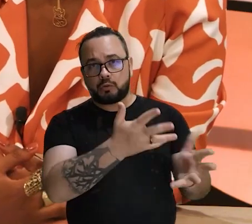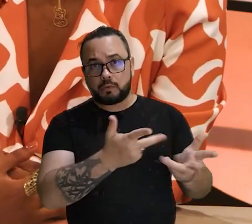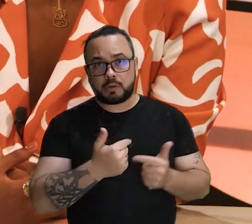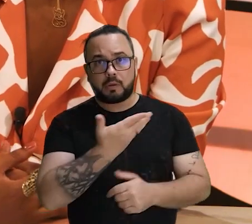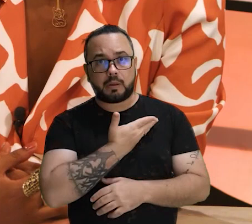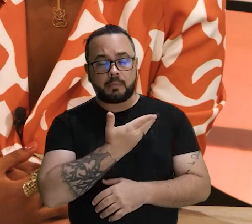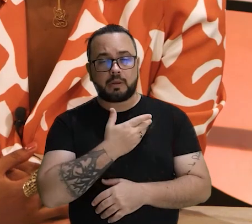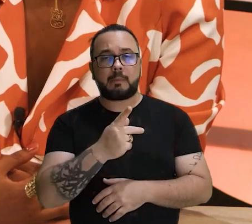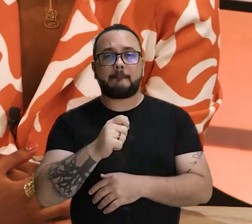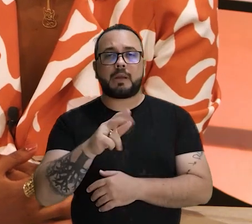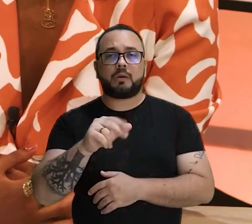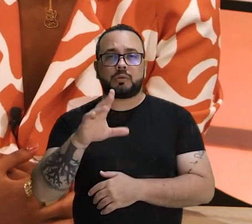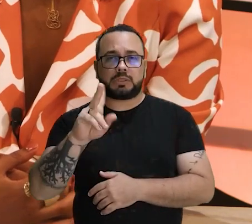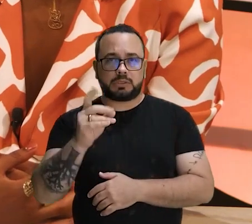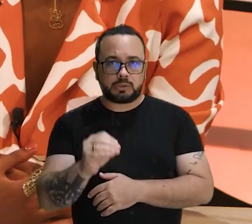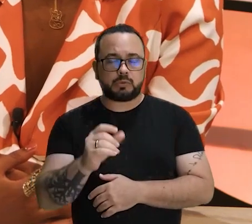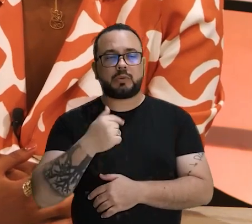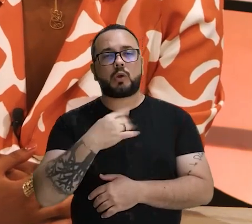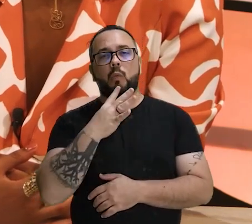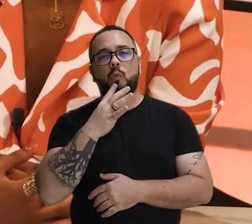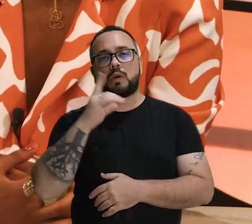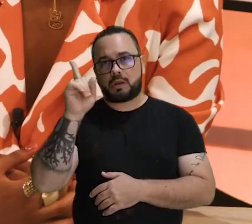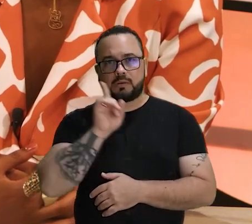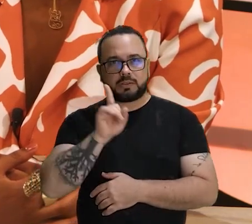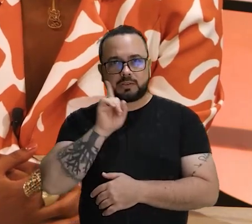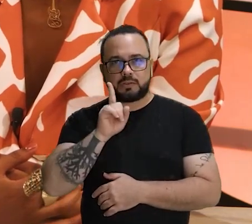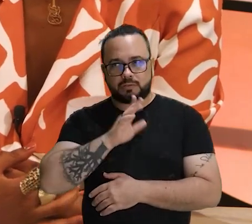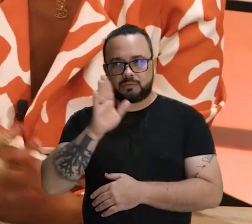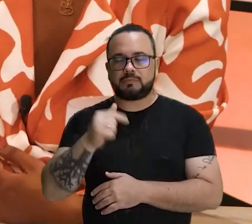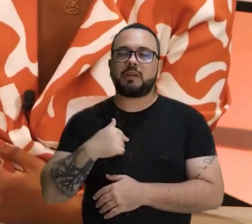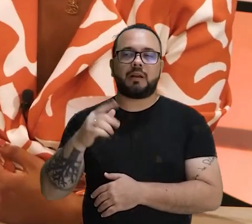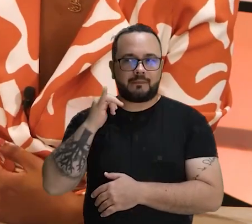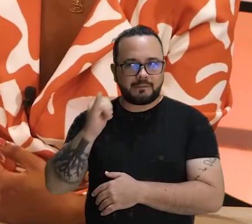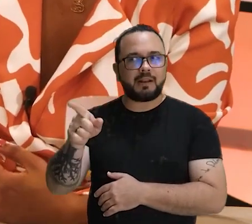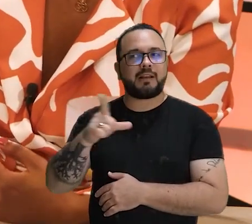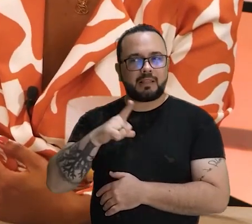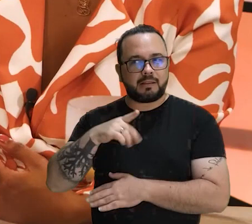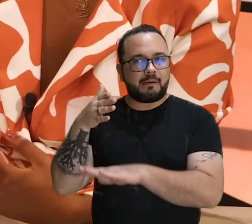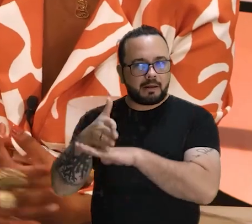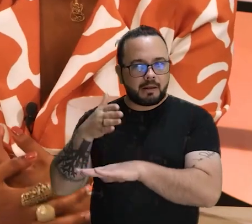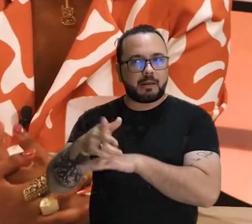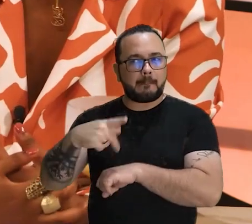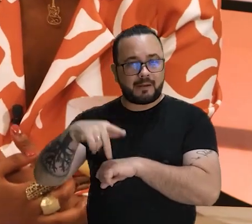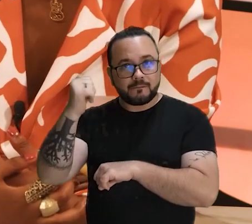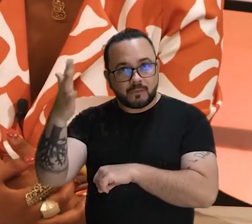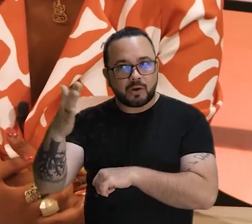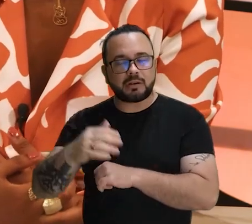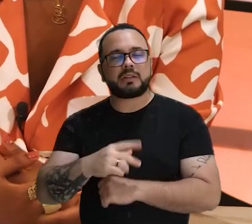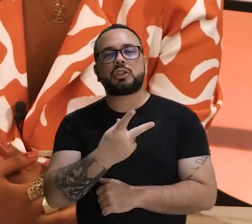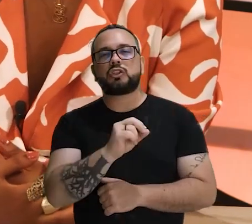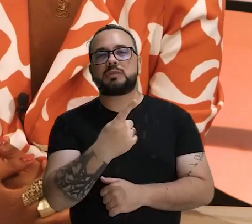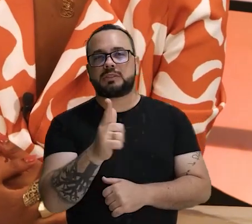grande parceiro meu, que é o Paulinho Sartori, que eu conheci naquela residência que eu fiz nos Estados Unidos. Sim, aí ó, falei que tinha residência. Aí ó.